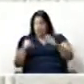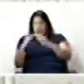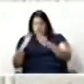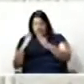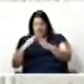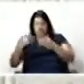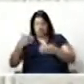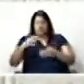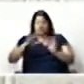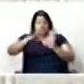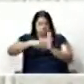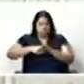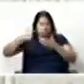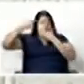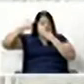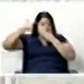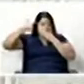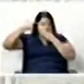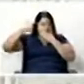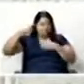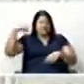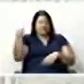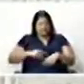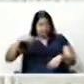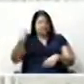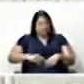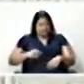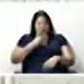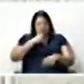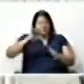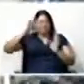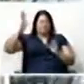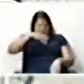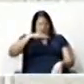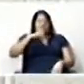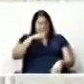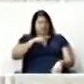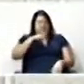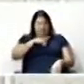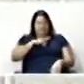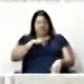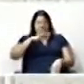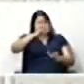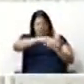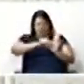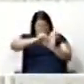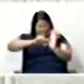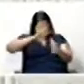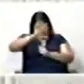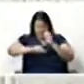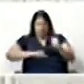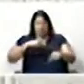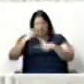Conte Lopes, um sequestro relâmpago, foi maltratada pelos sequestradores, que tomaram as coisas dela e